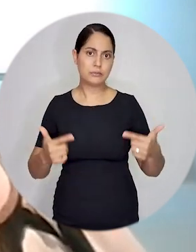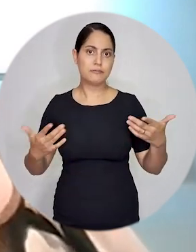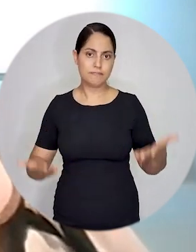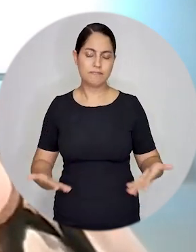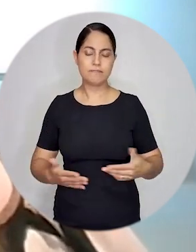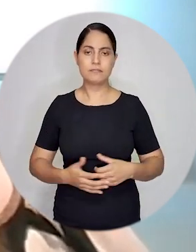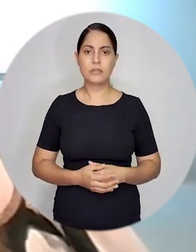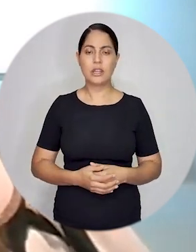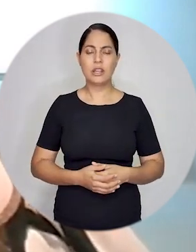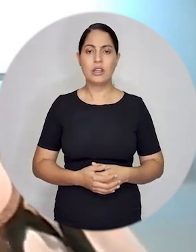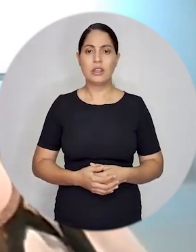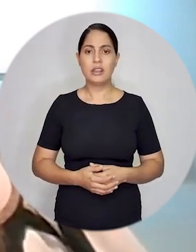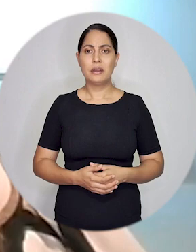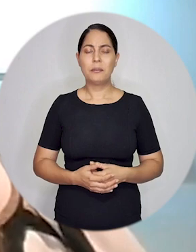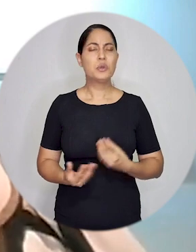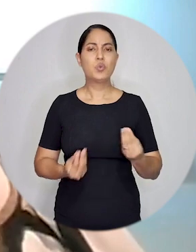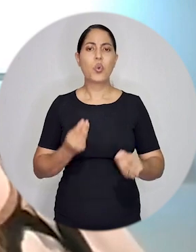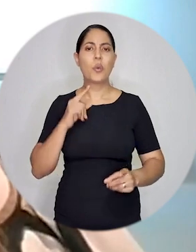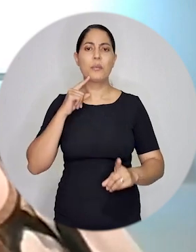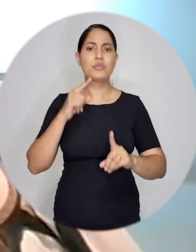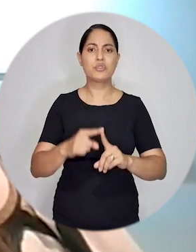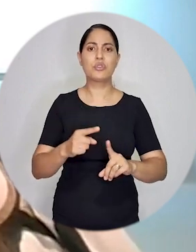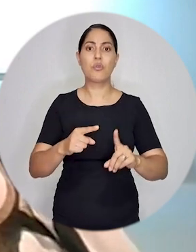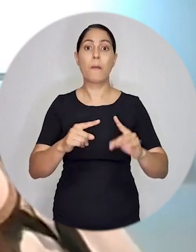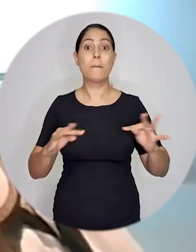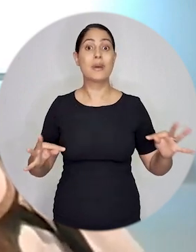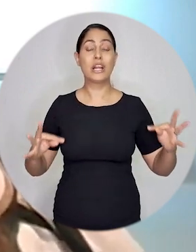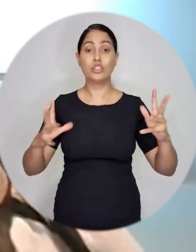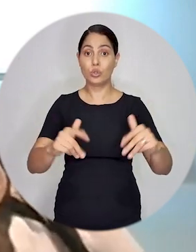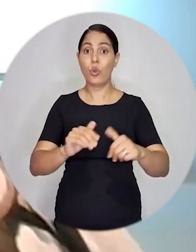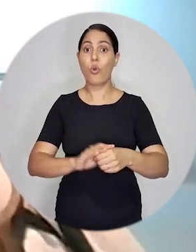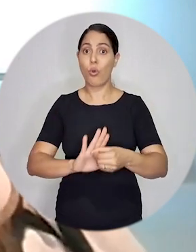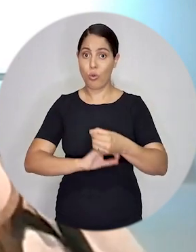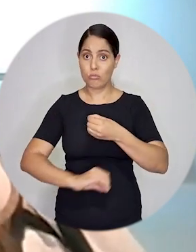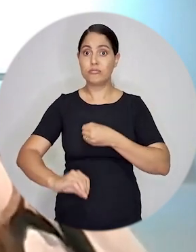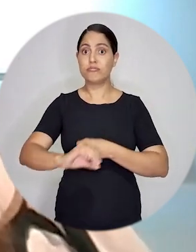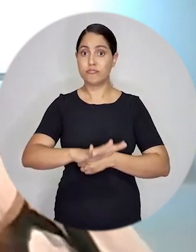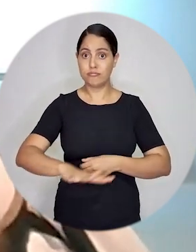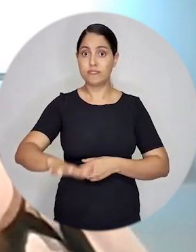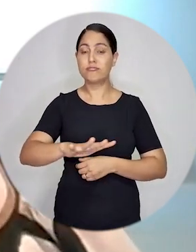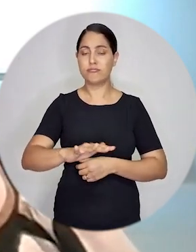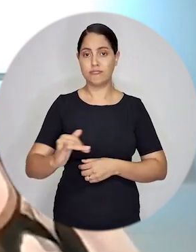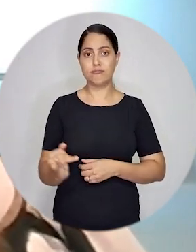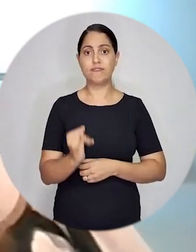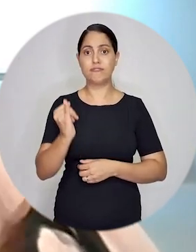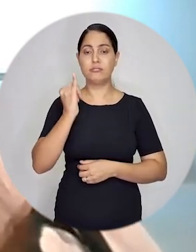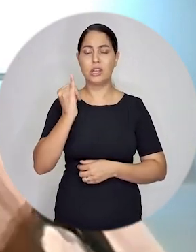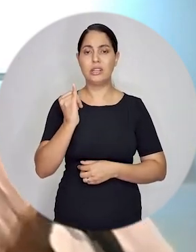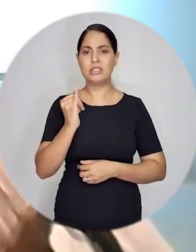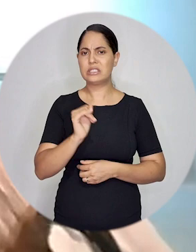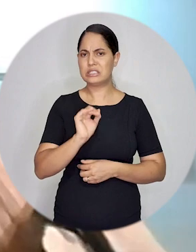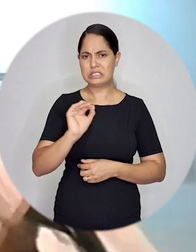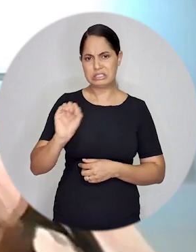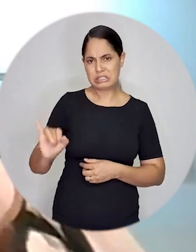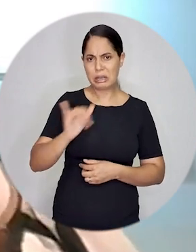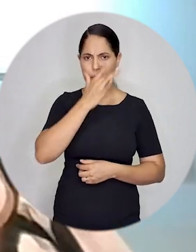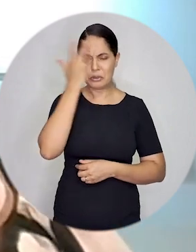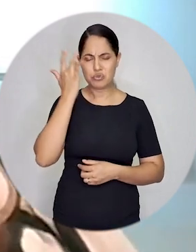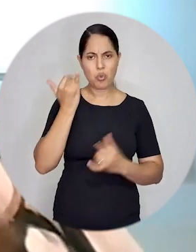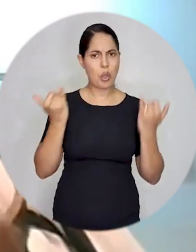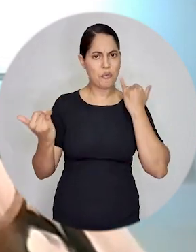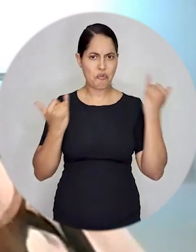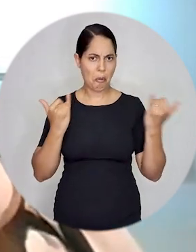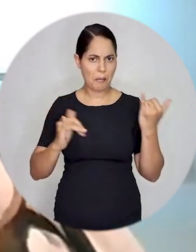que trata fundamentalmente é a universalização. Para quem não tem essa informação, eu sei que ela é uma